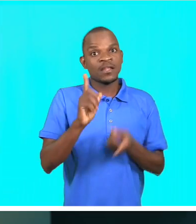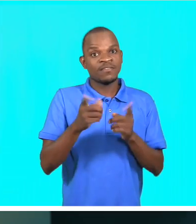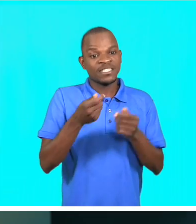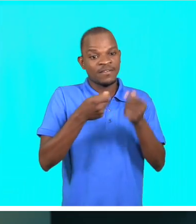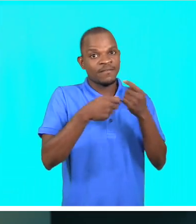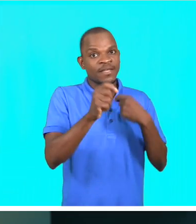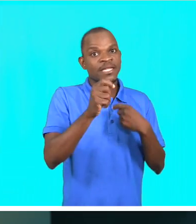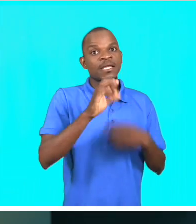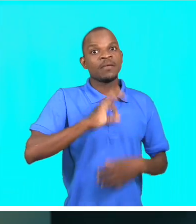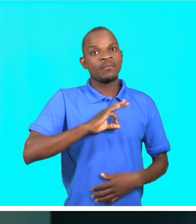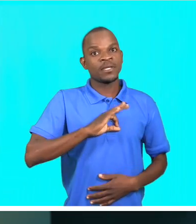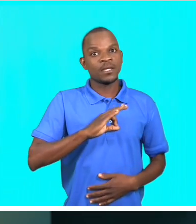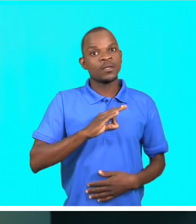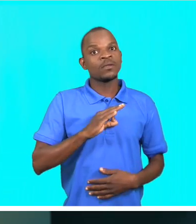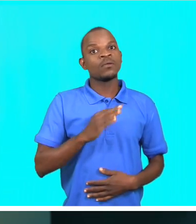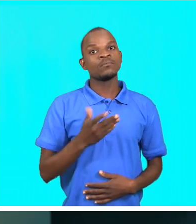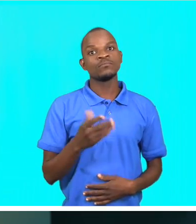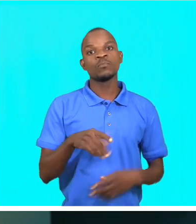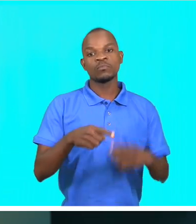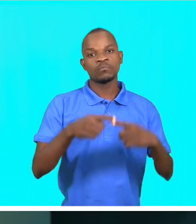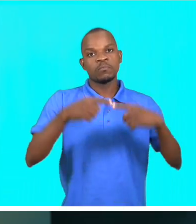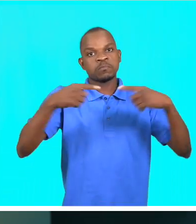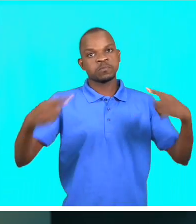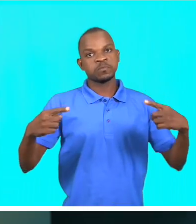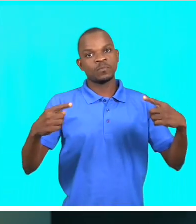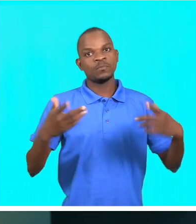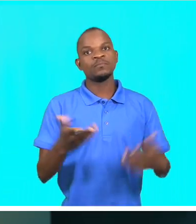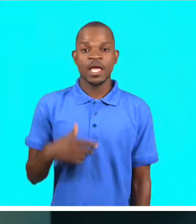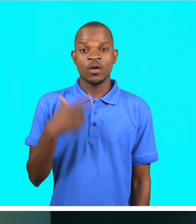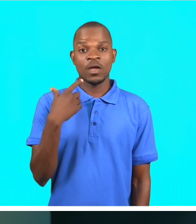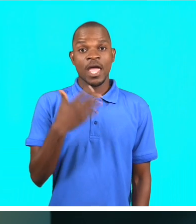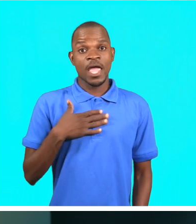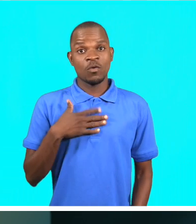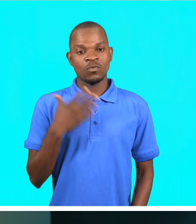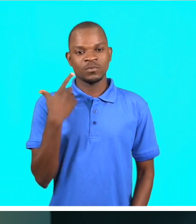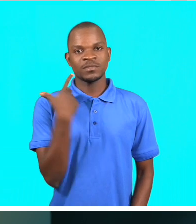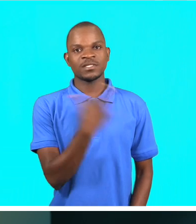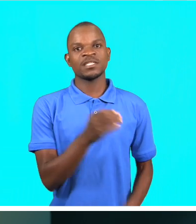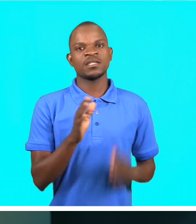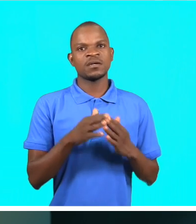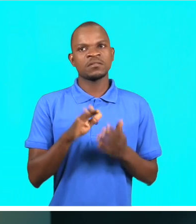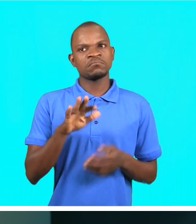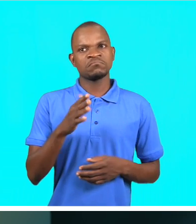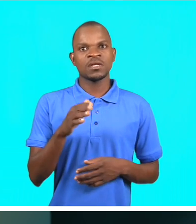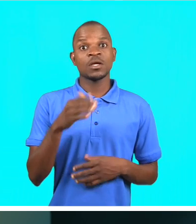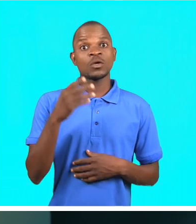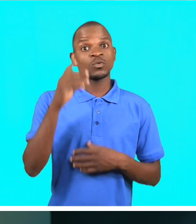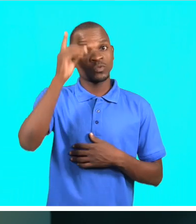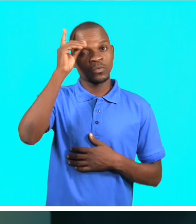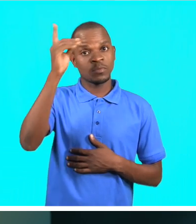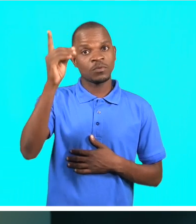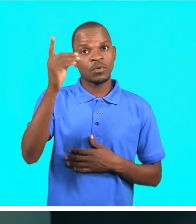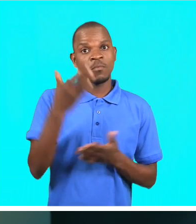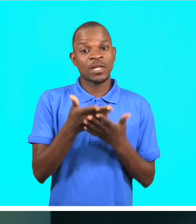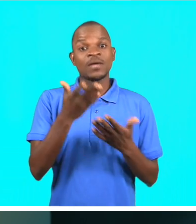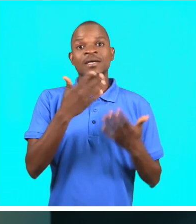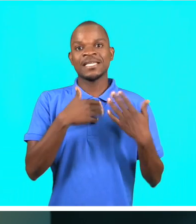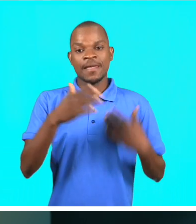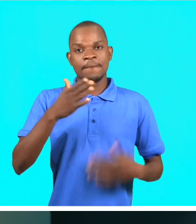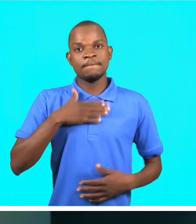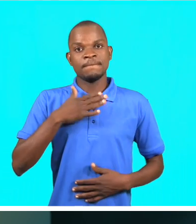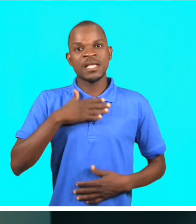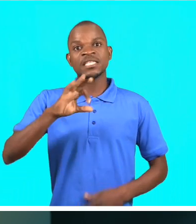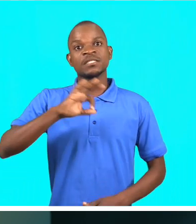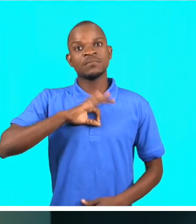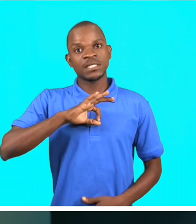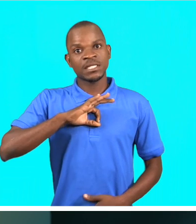tentar vender suas medalhas. Daí o desentendimento. Eu saí de casa, quase foi no domingo, mas porque queria